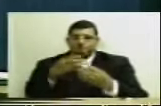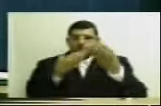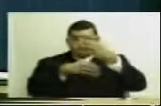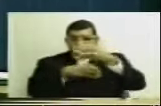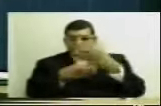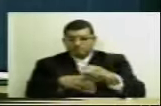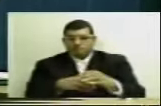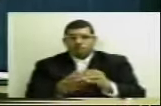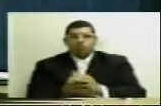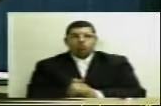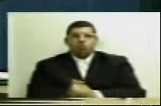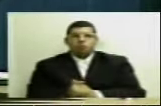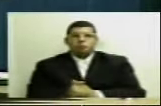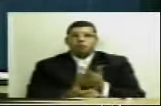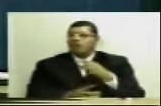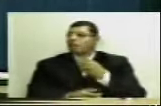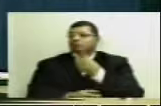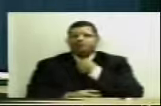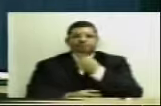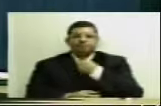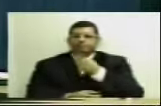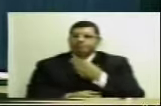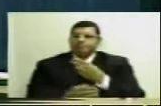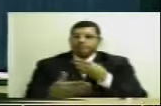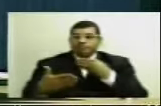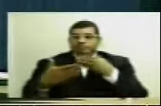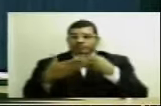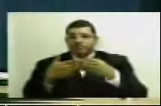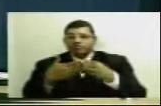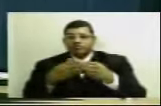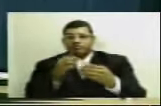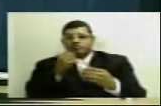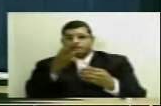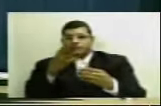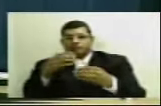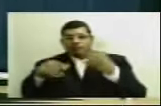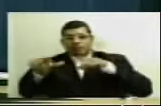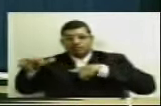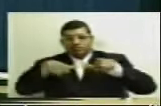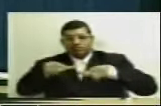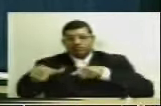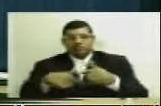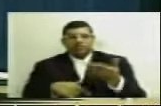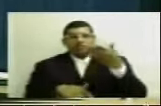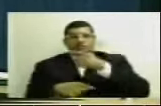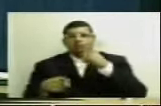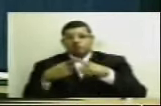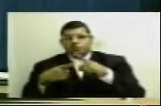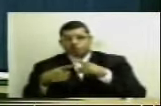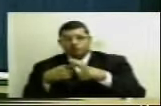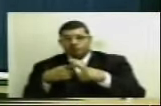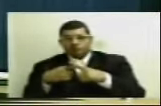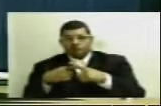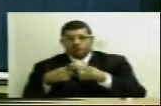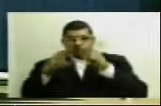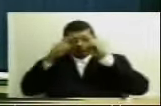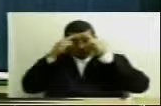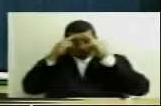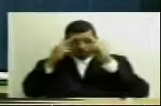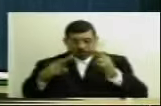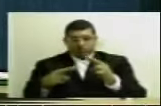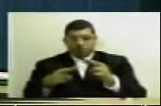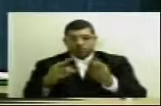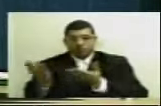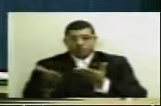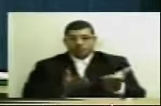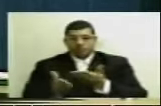de cargos comissionados não pode nem aproximar-se da quantidade de servidores públicos, porque a regra é